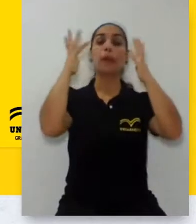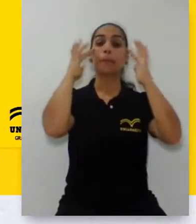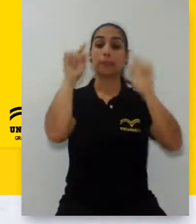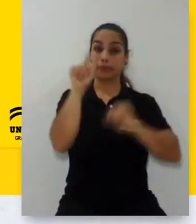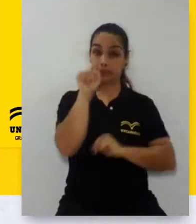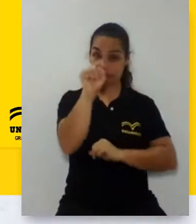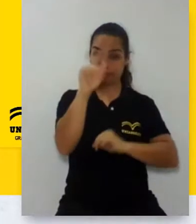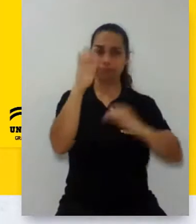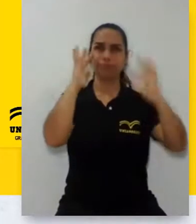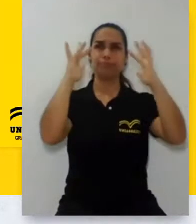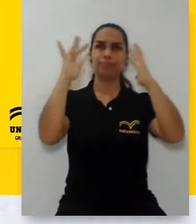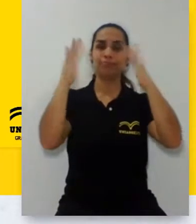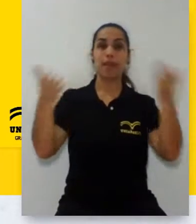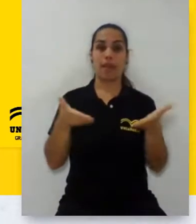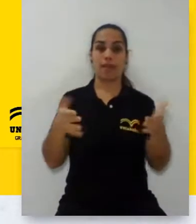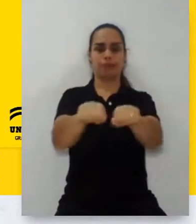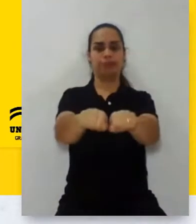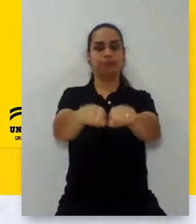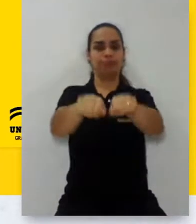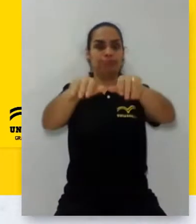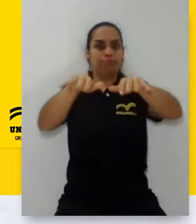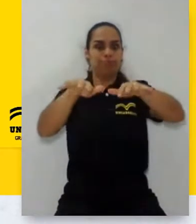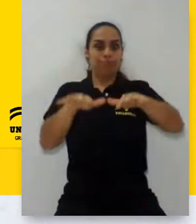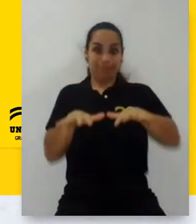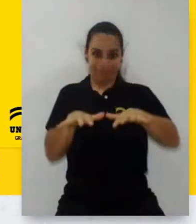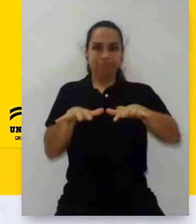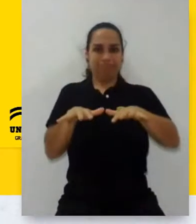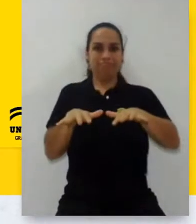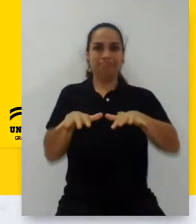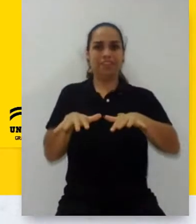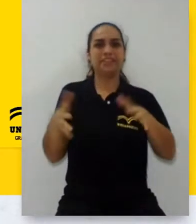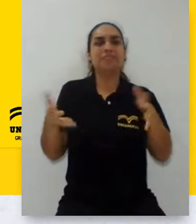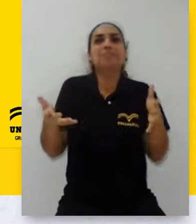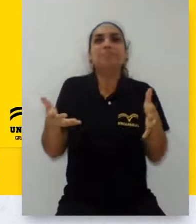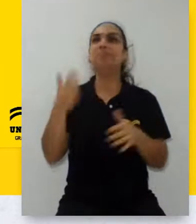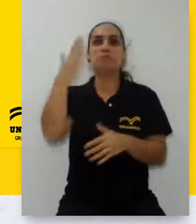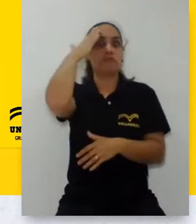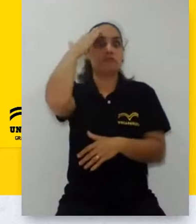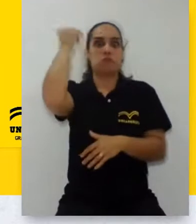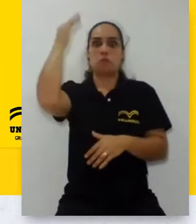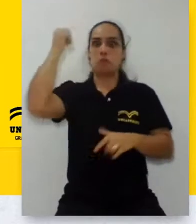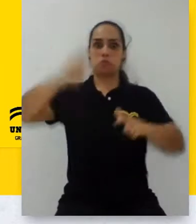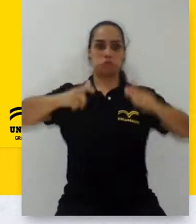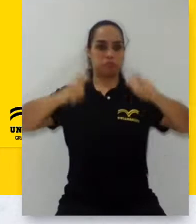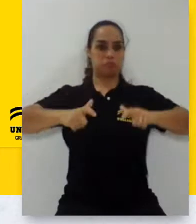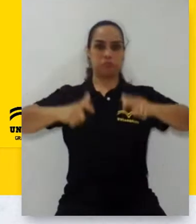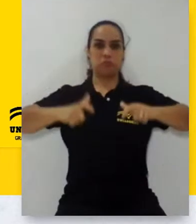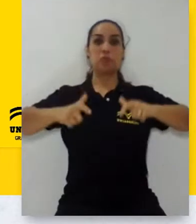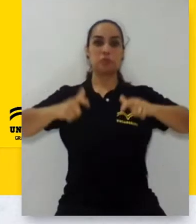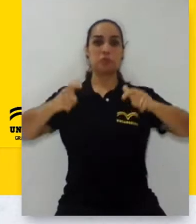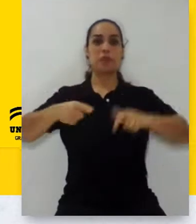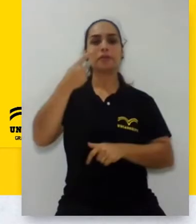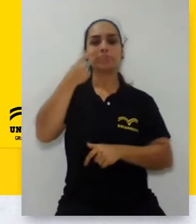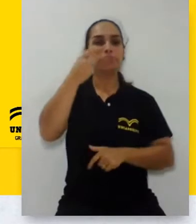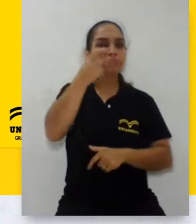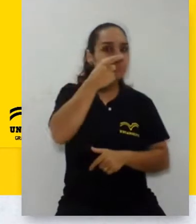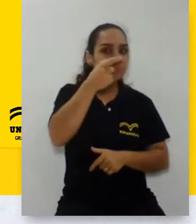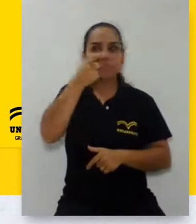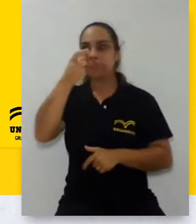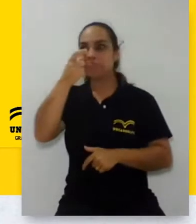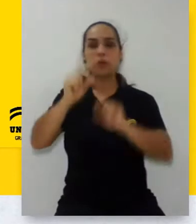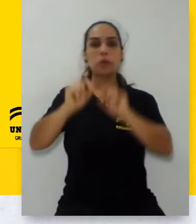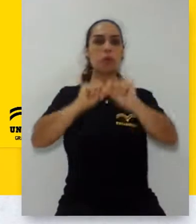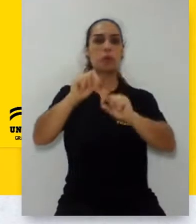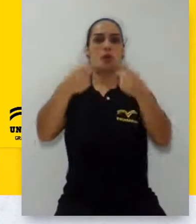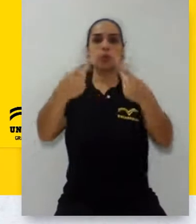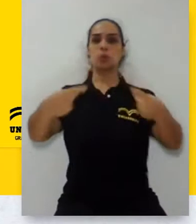no famoso Music Hall, assistindo uma orquestra, a Orquestra Sinfônica Brasileira. E lá vocês estão